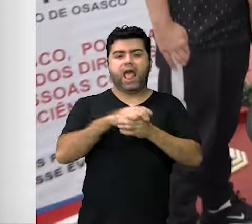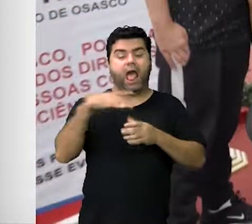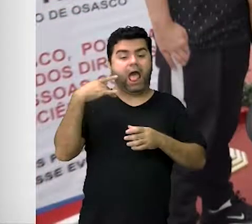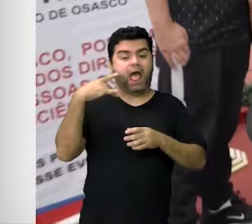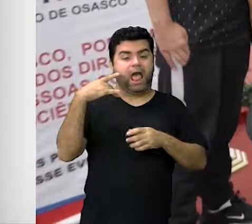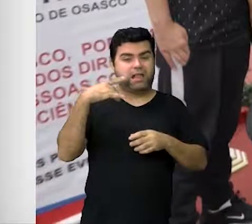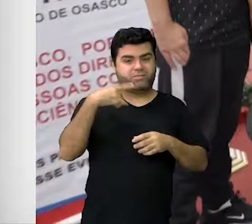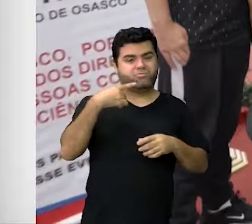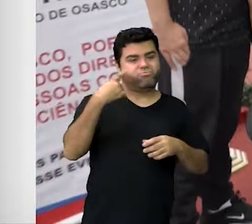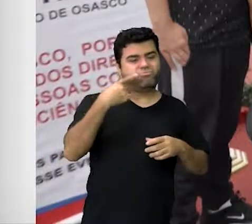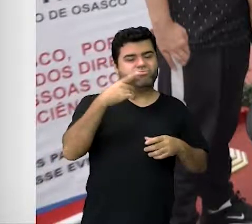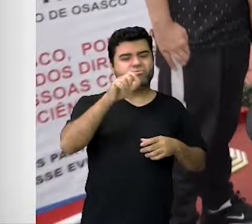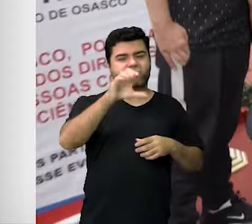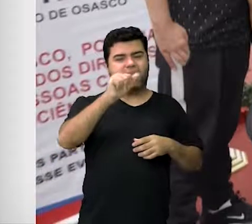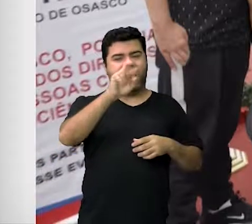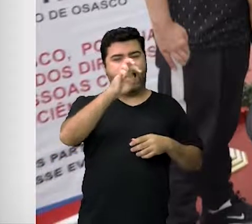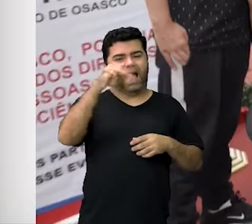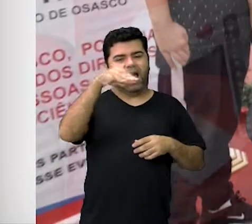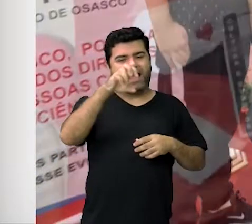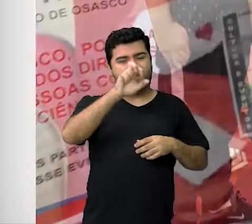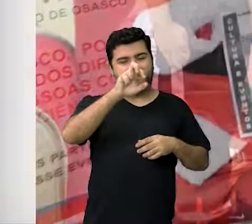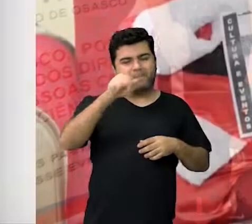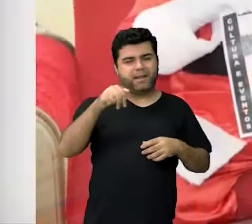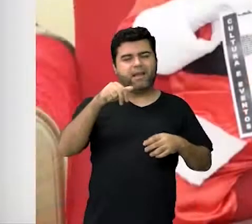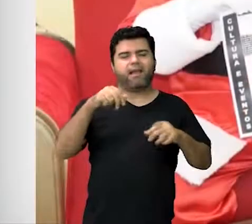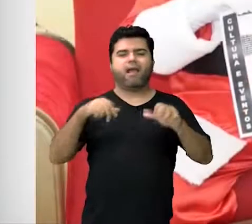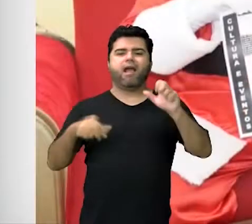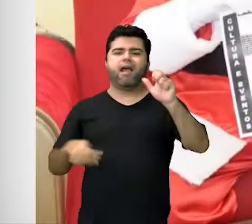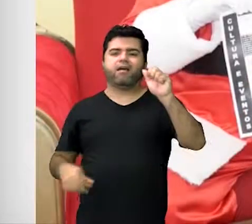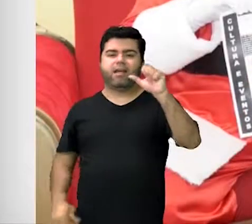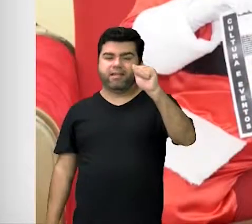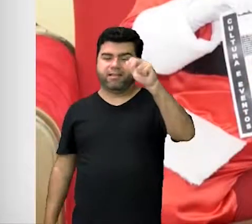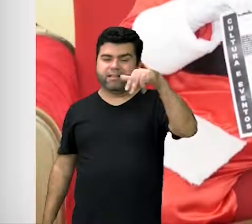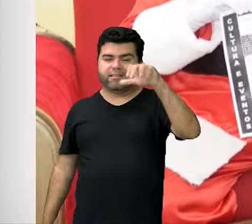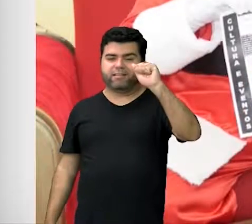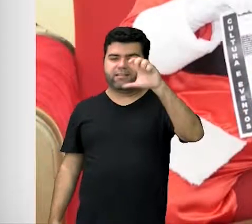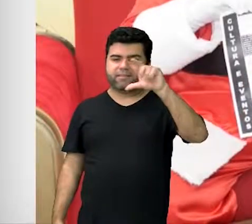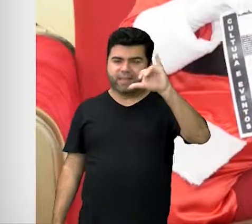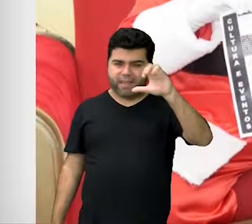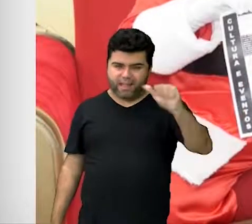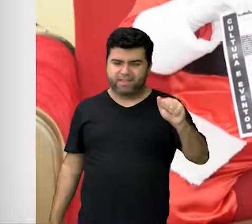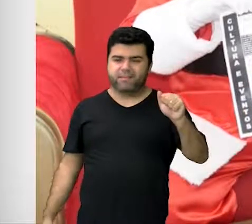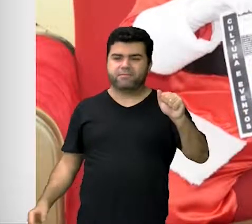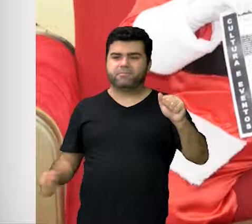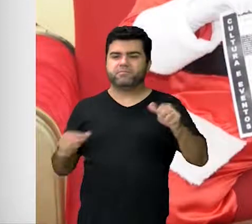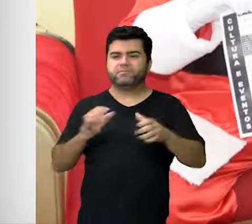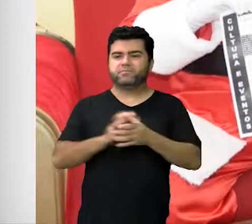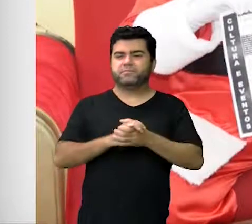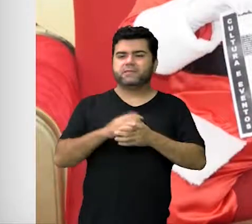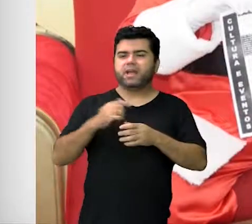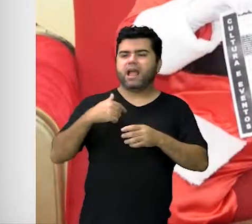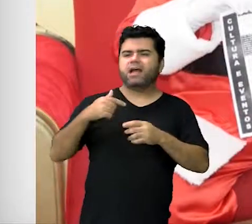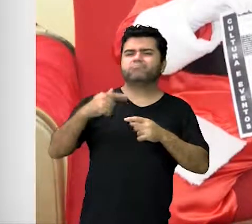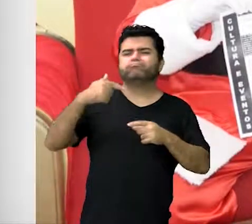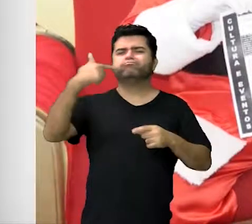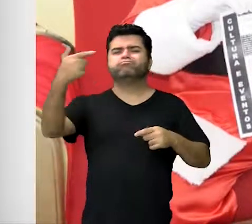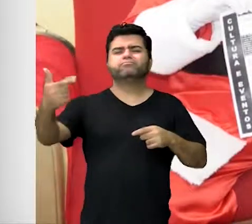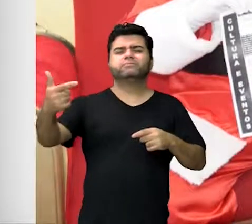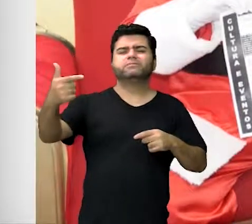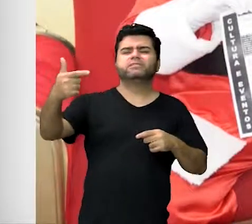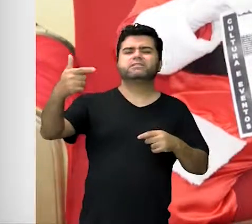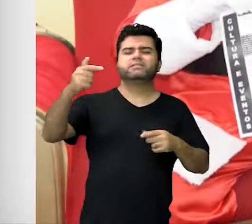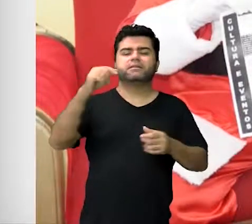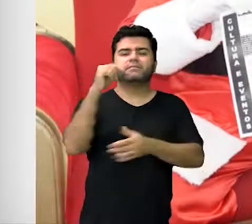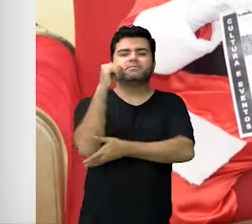faz parte também da comissão. Dona Célia também. Então, aquela que está atrás de mim lá, ó. É.